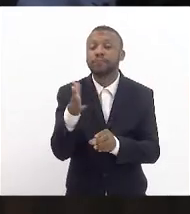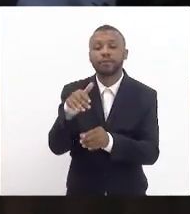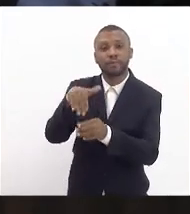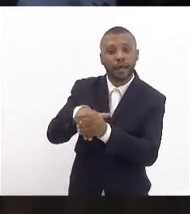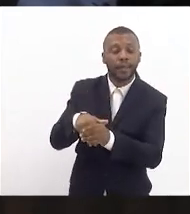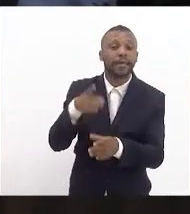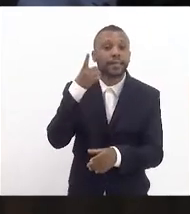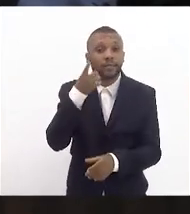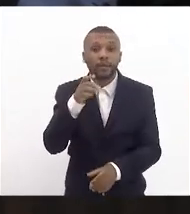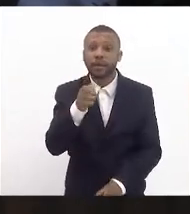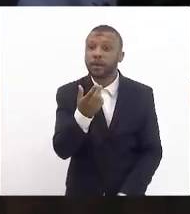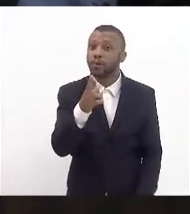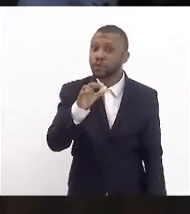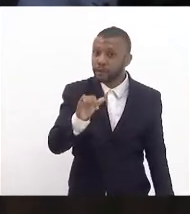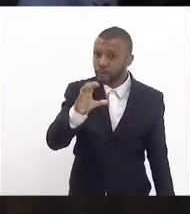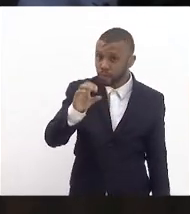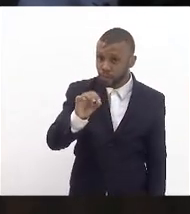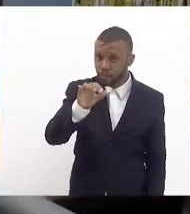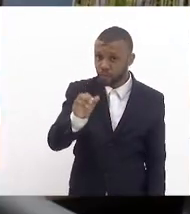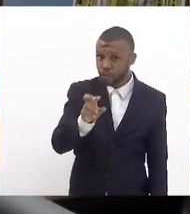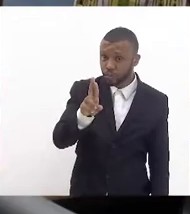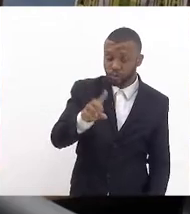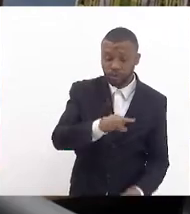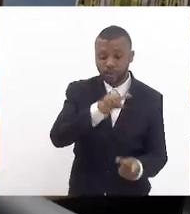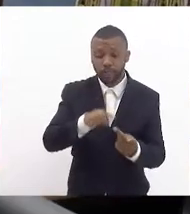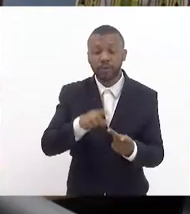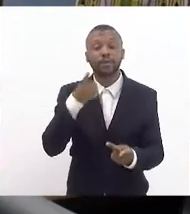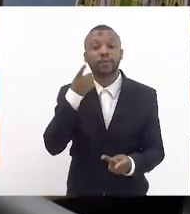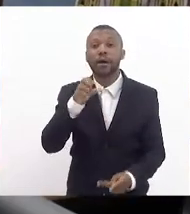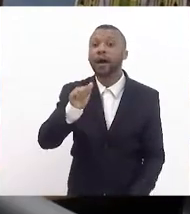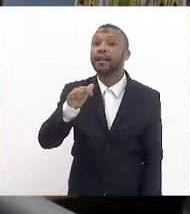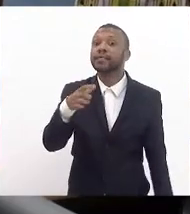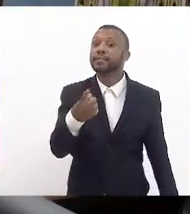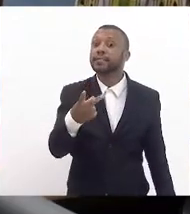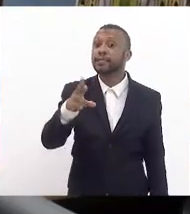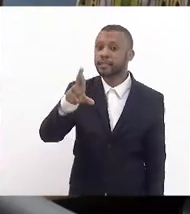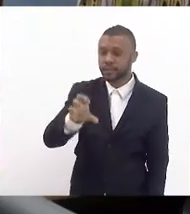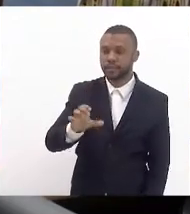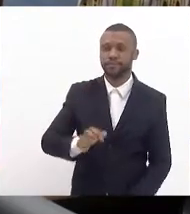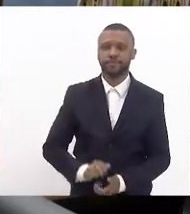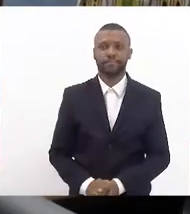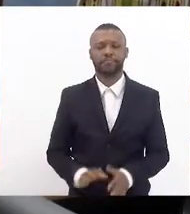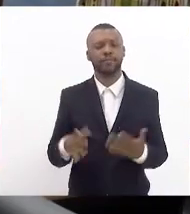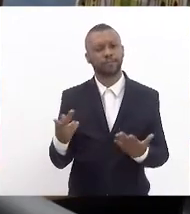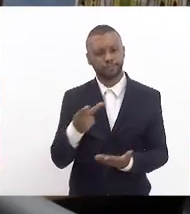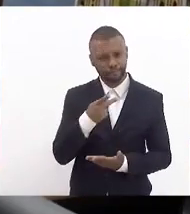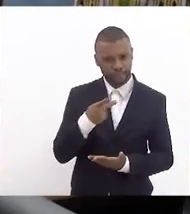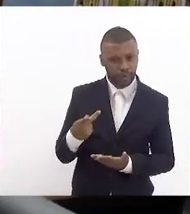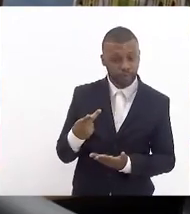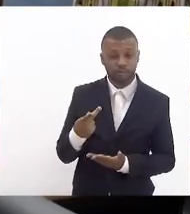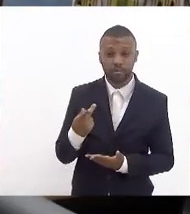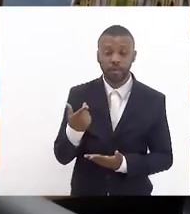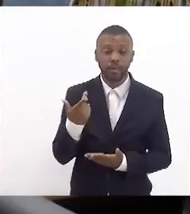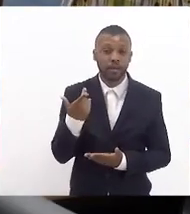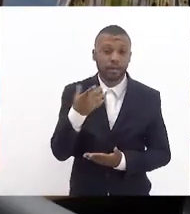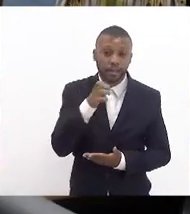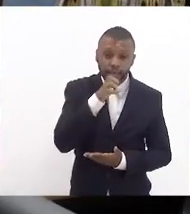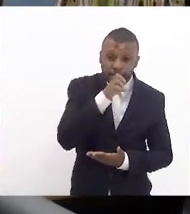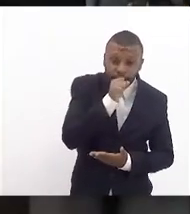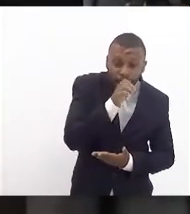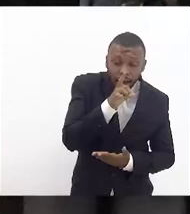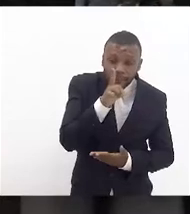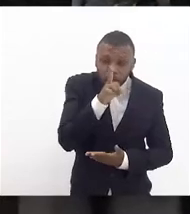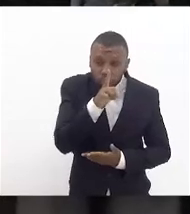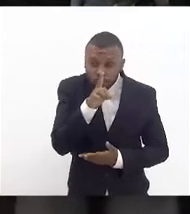Eurico Júnior, em seguida, deputado Alexandre. Senhor presidente, nesse fim de semana e início da